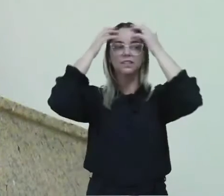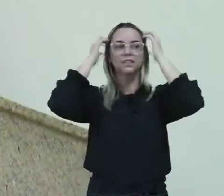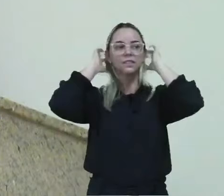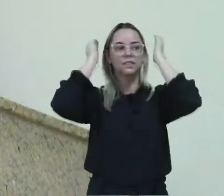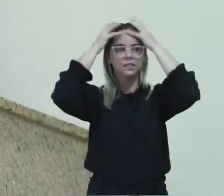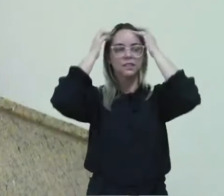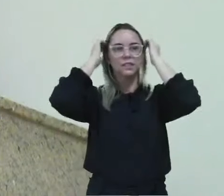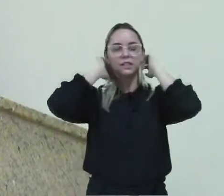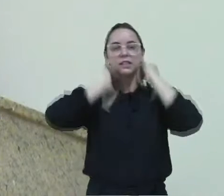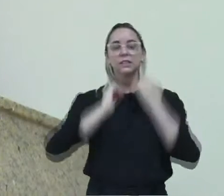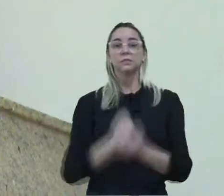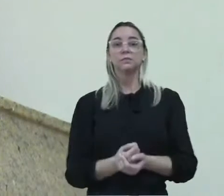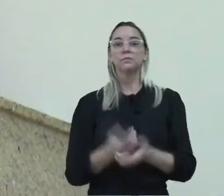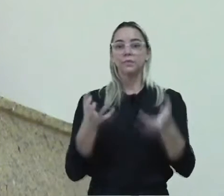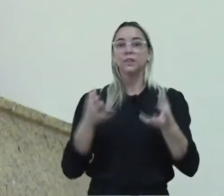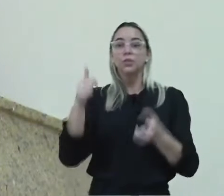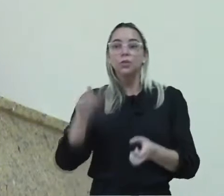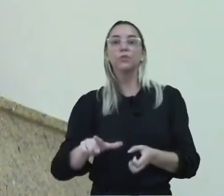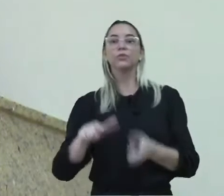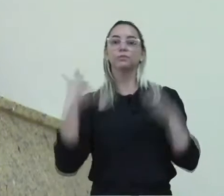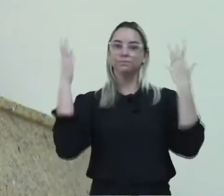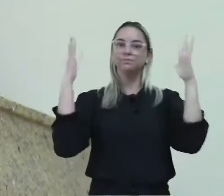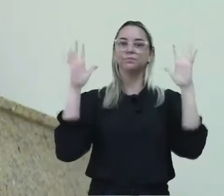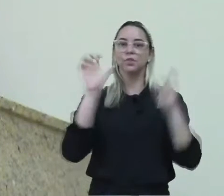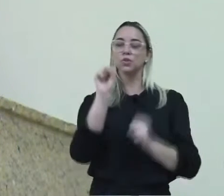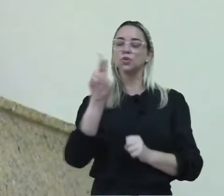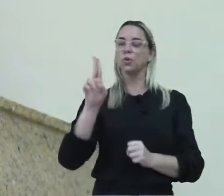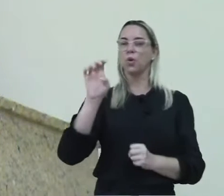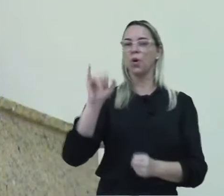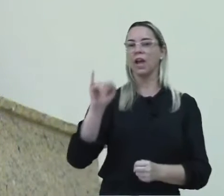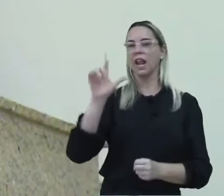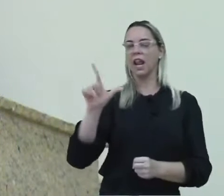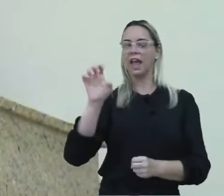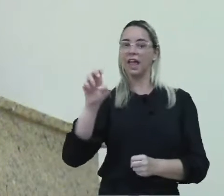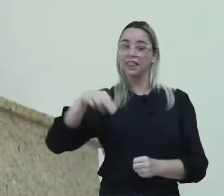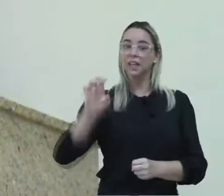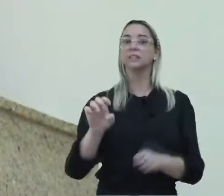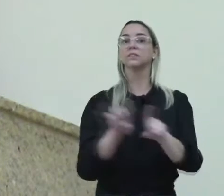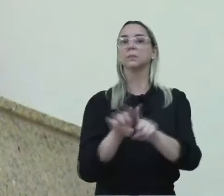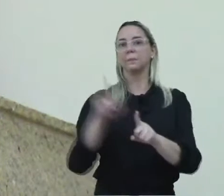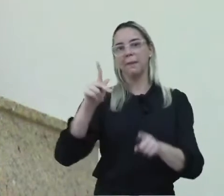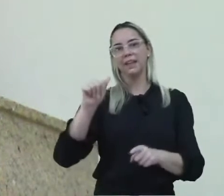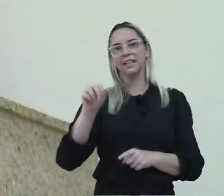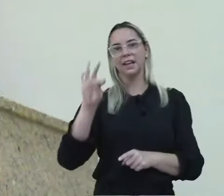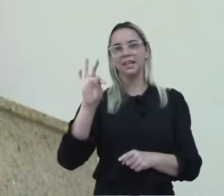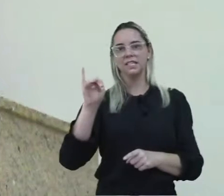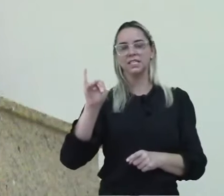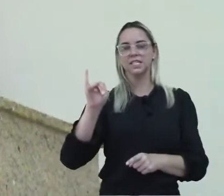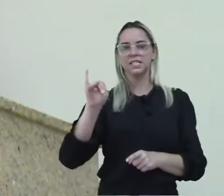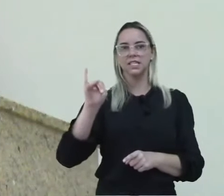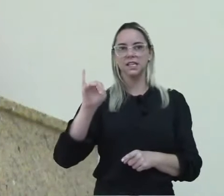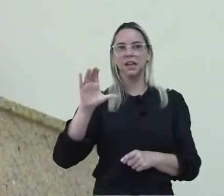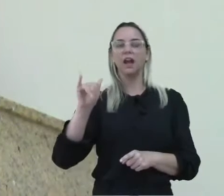vez, né, dar os parabéns aí a Suilen, a Patrícia Santos, Maria de Lourdes Ribeiro,